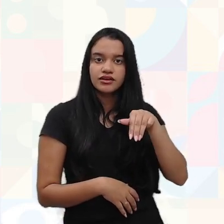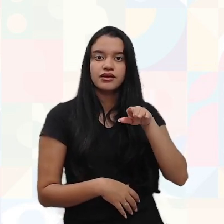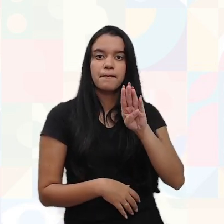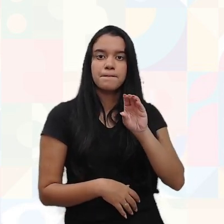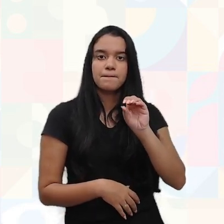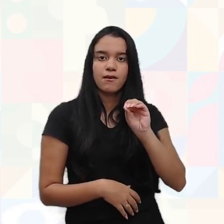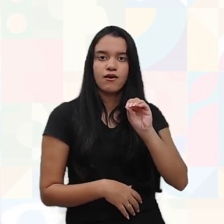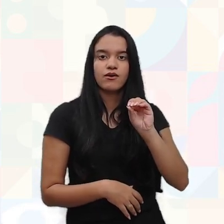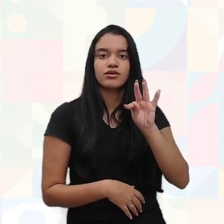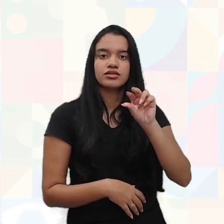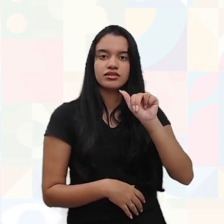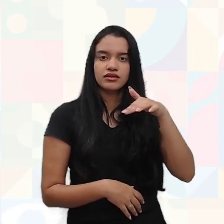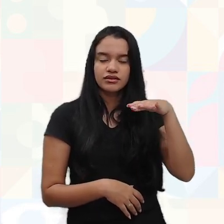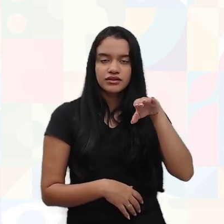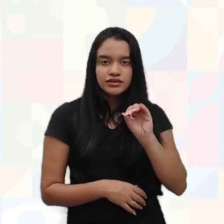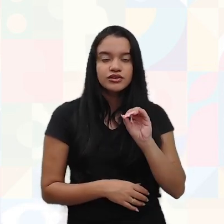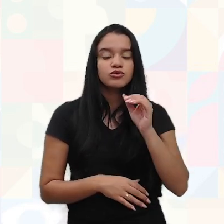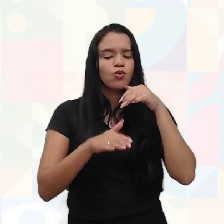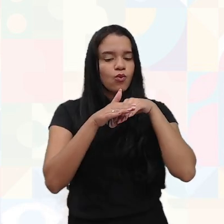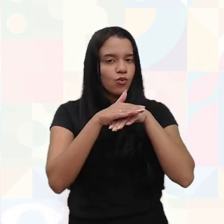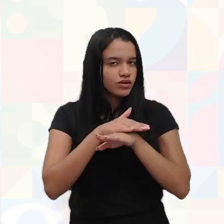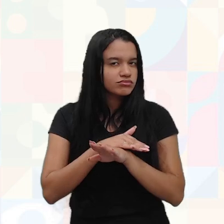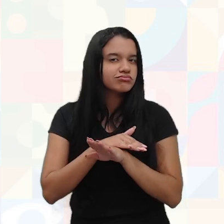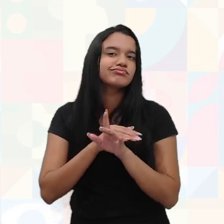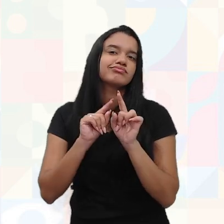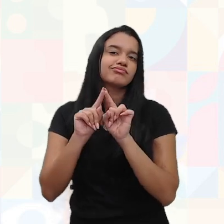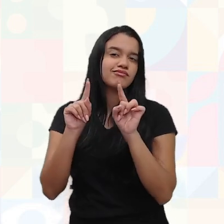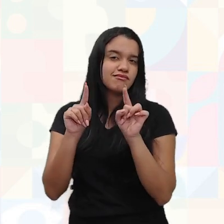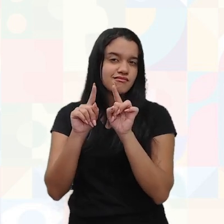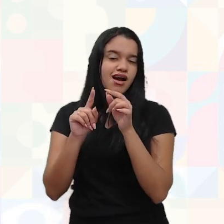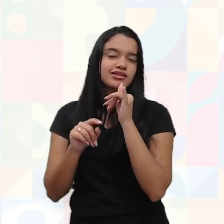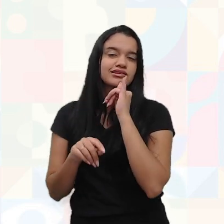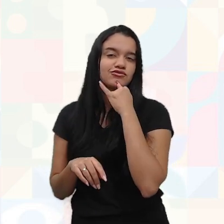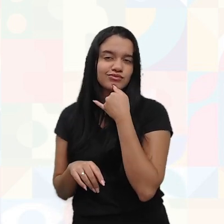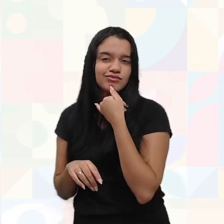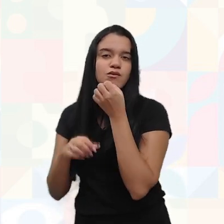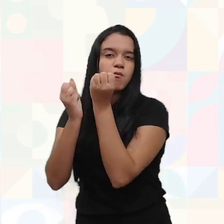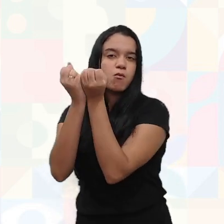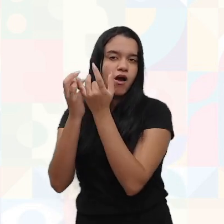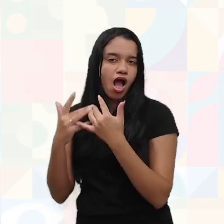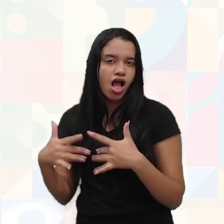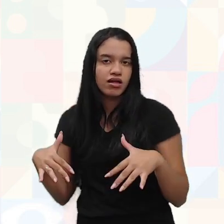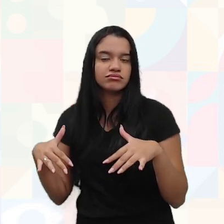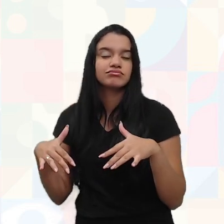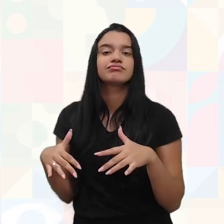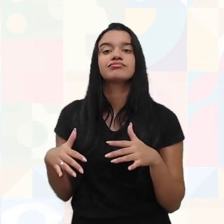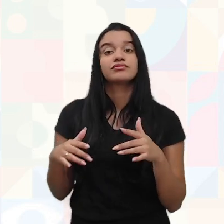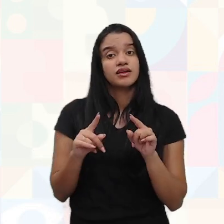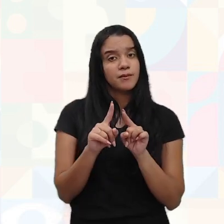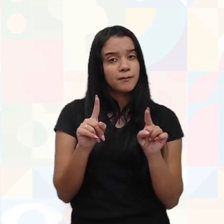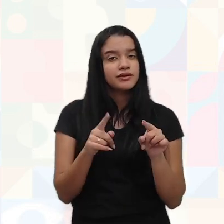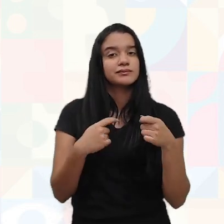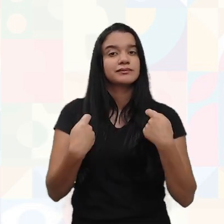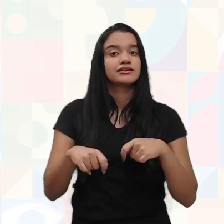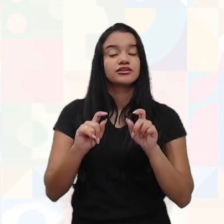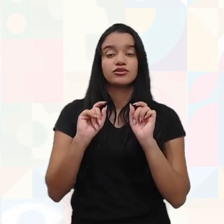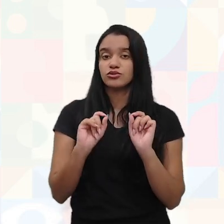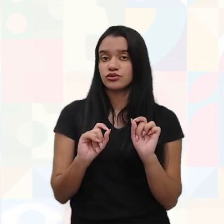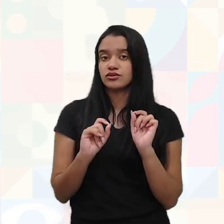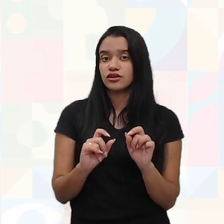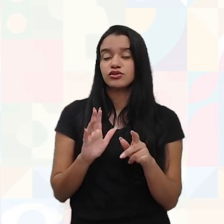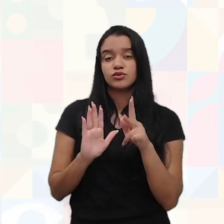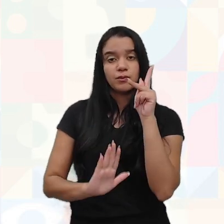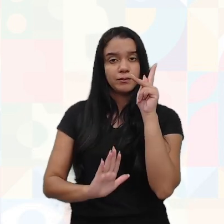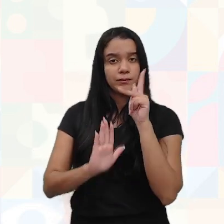entrada principal dele, esse trecho foi guardado. O resto, infelizmente, foi demolido. E a gente tem aí já a precisão de um